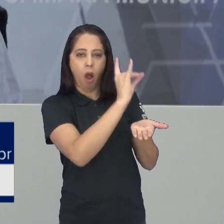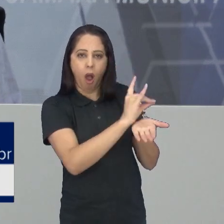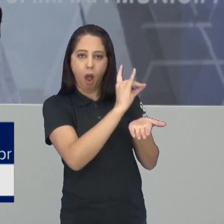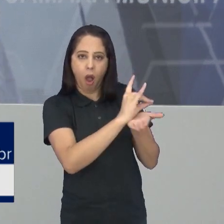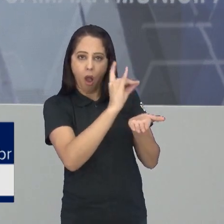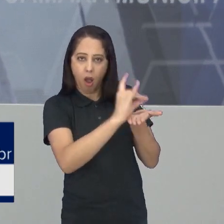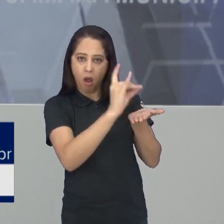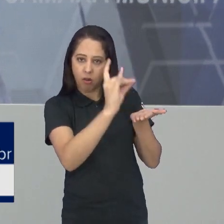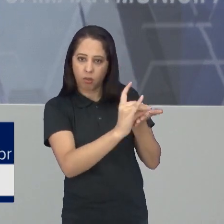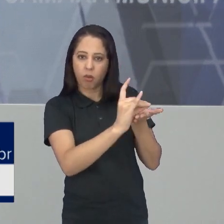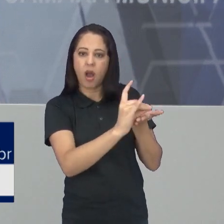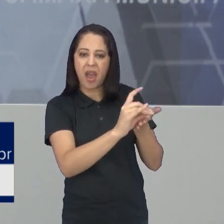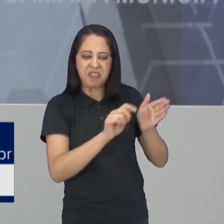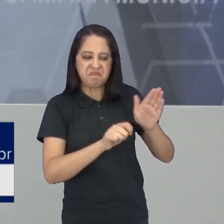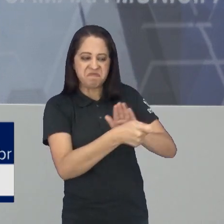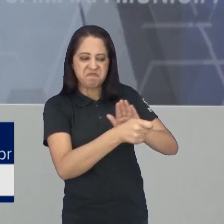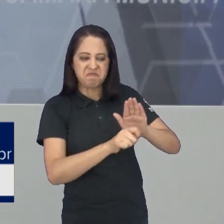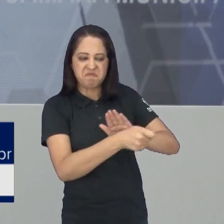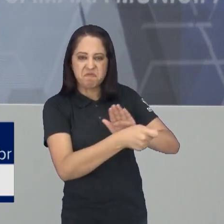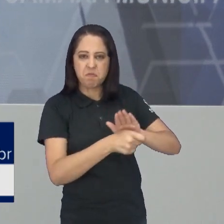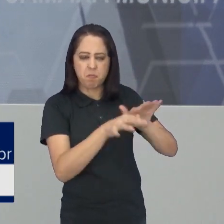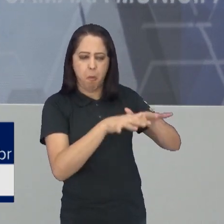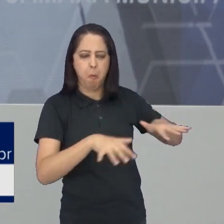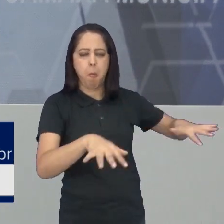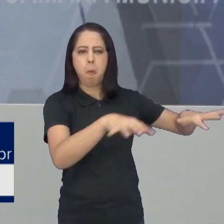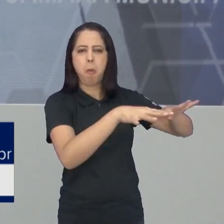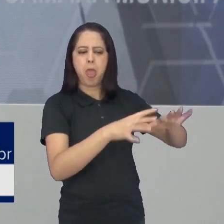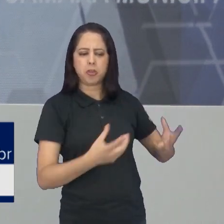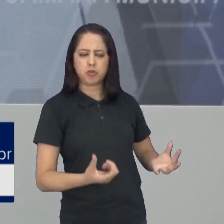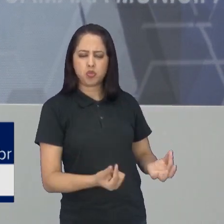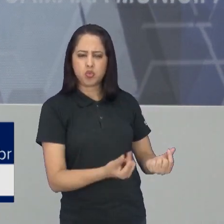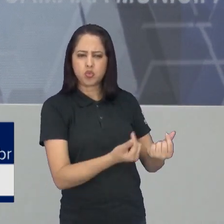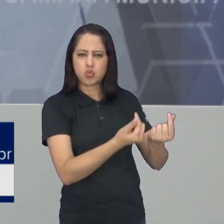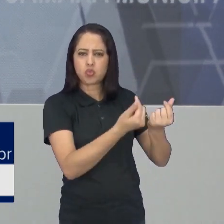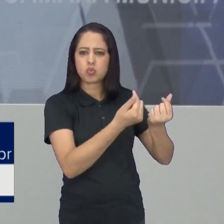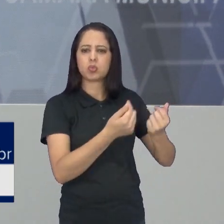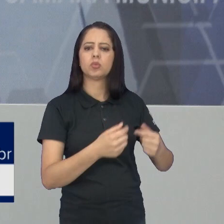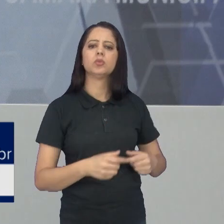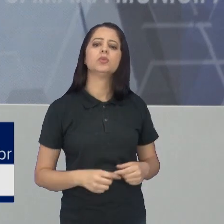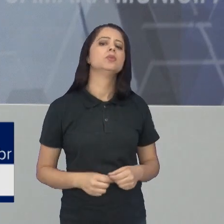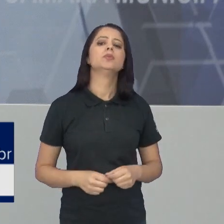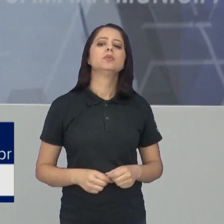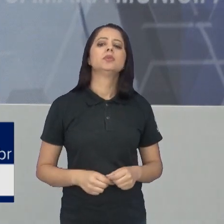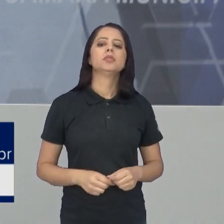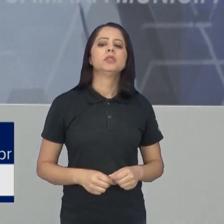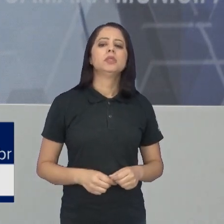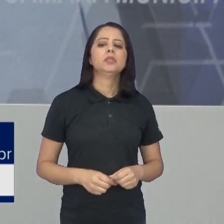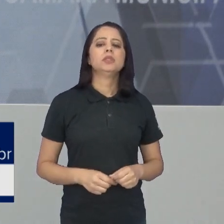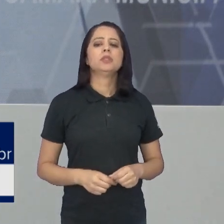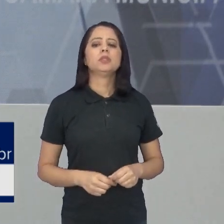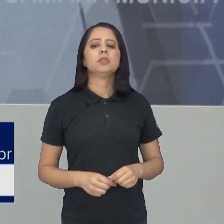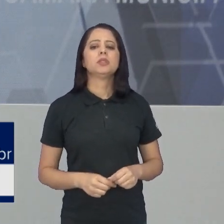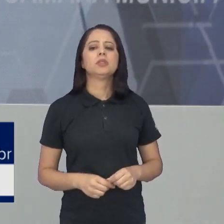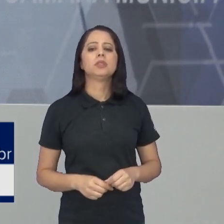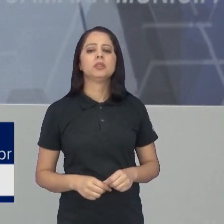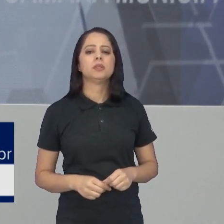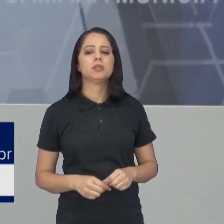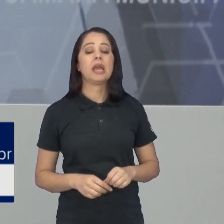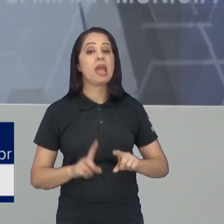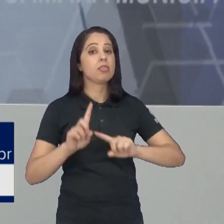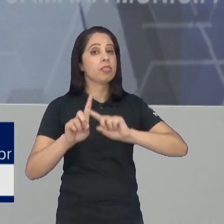deu um incremento extraordinário naquela região. Né? Então, depois teve a